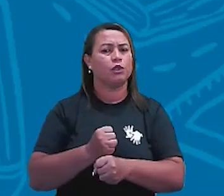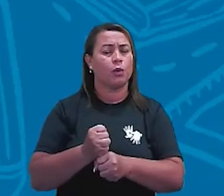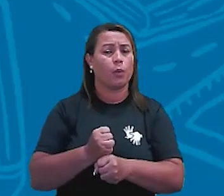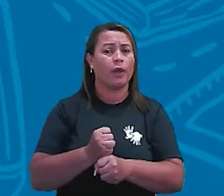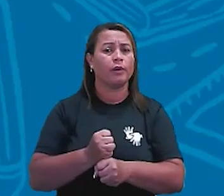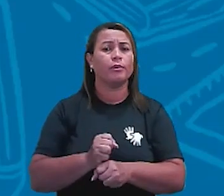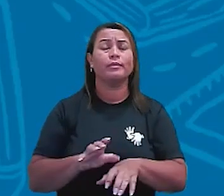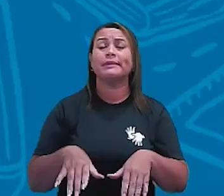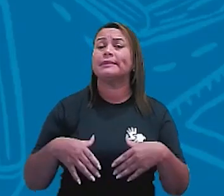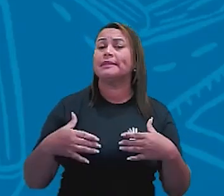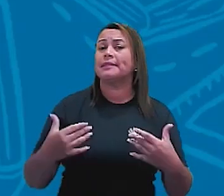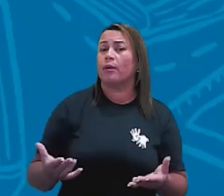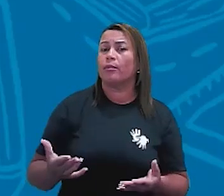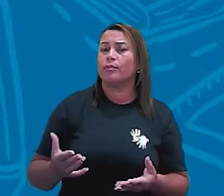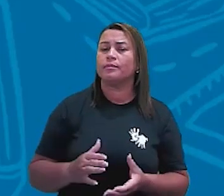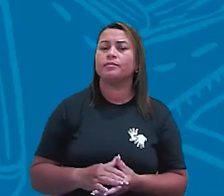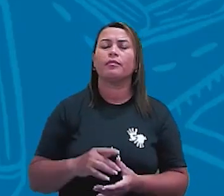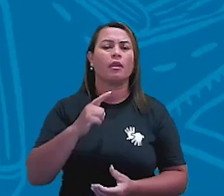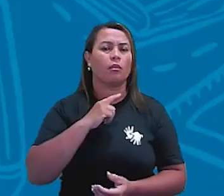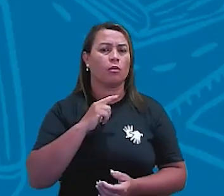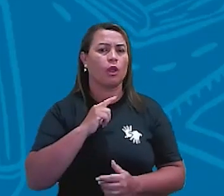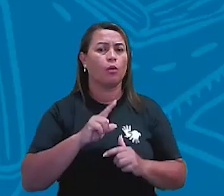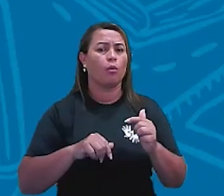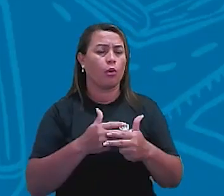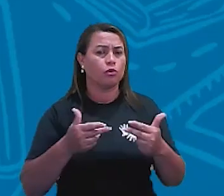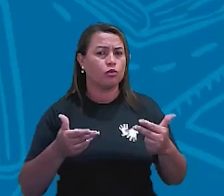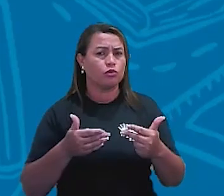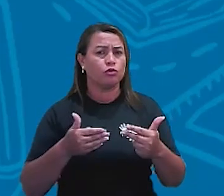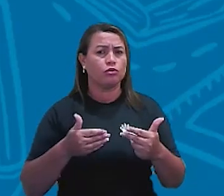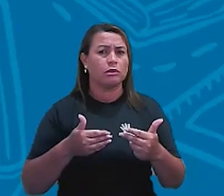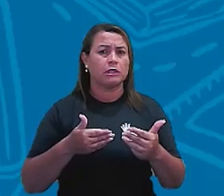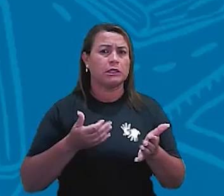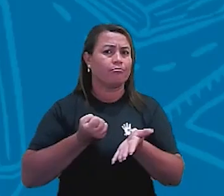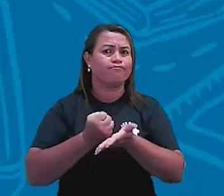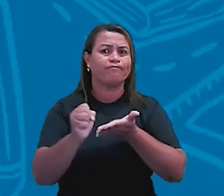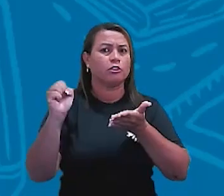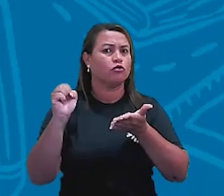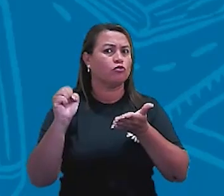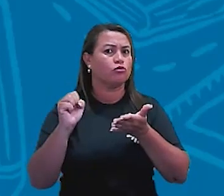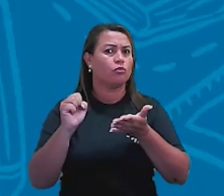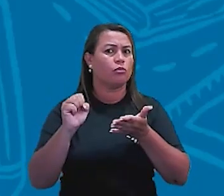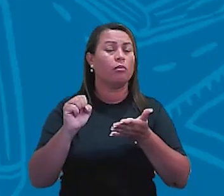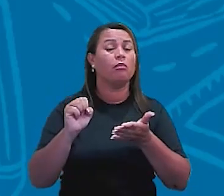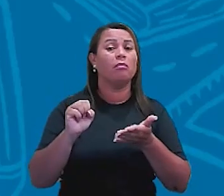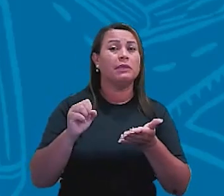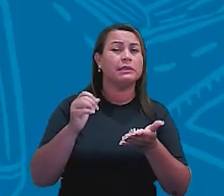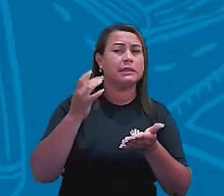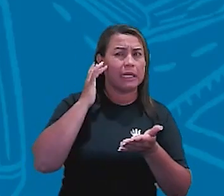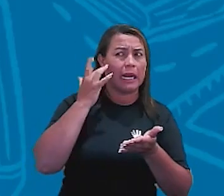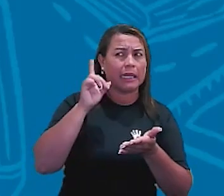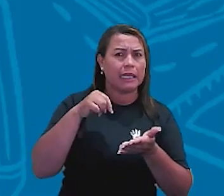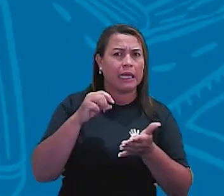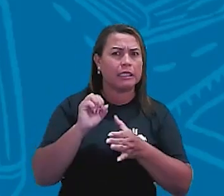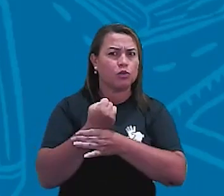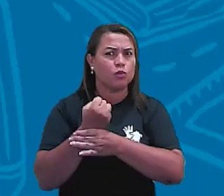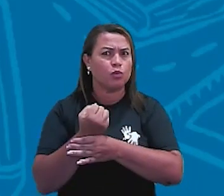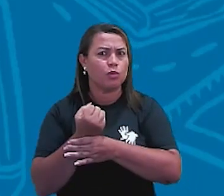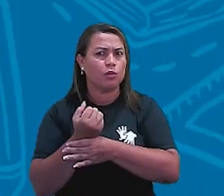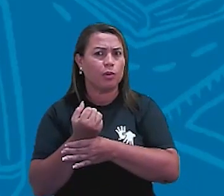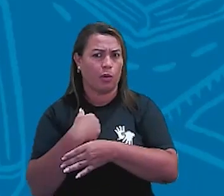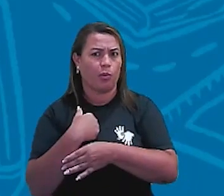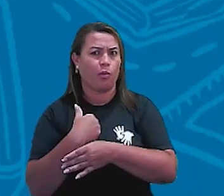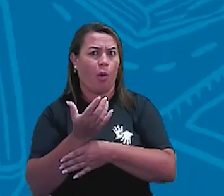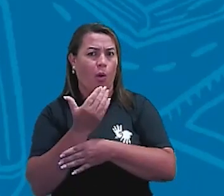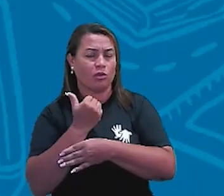E aí, eu tenho um produto que já passou do prazo de validade, então será que é seguro, eu consumir esse produto,